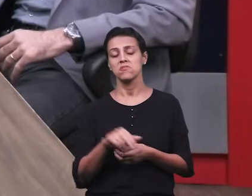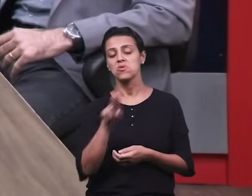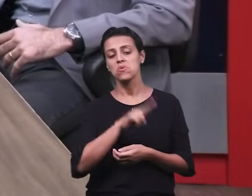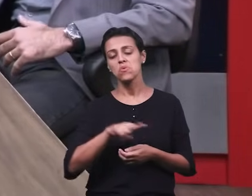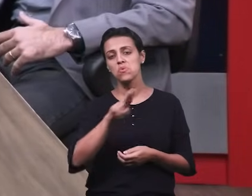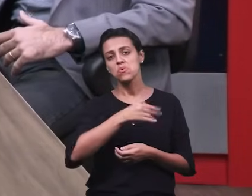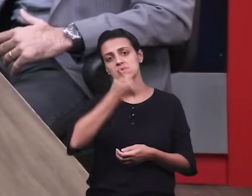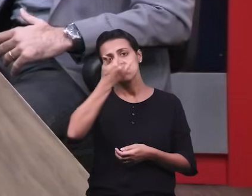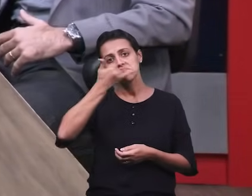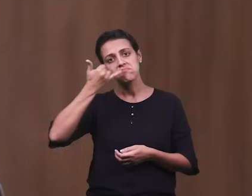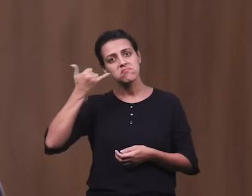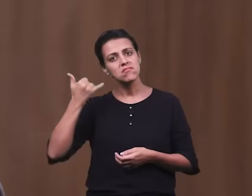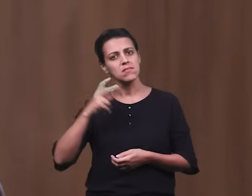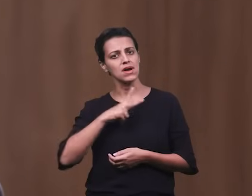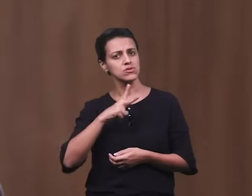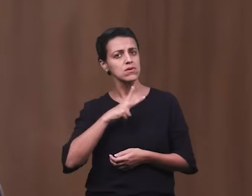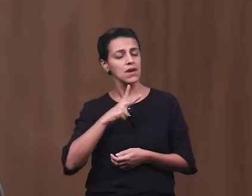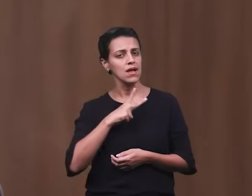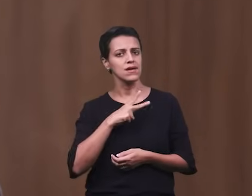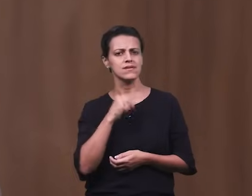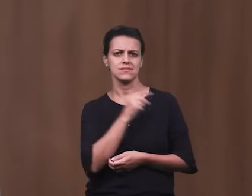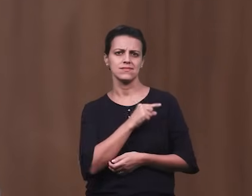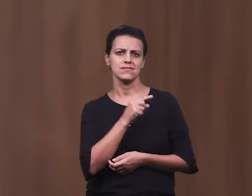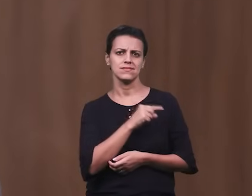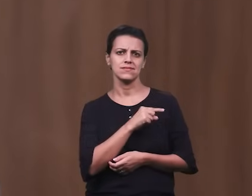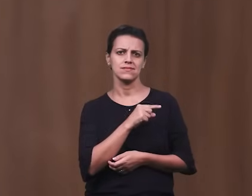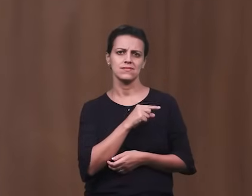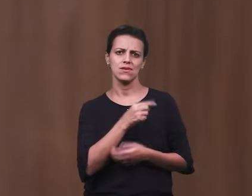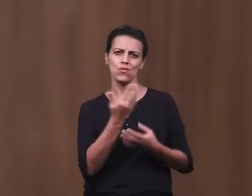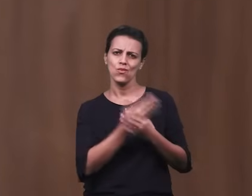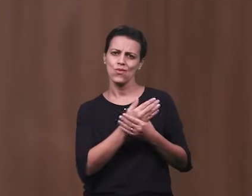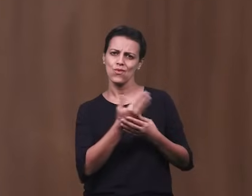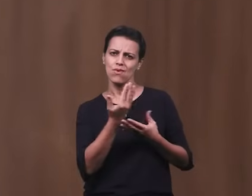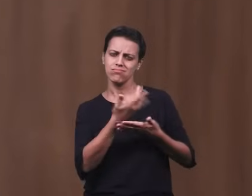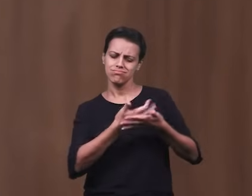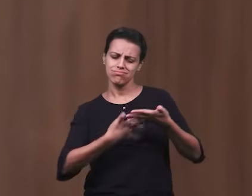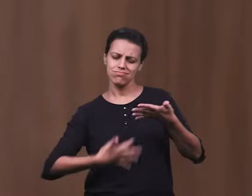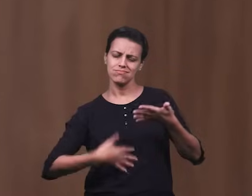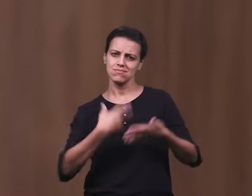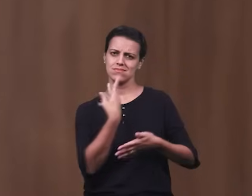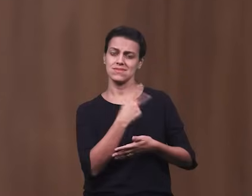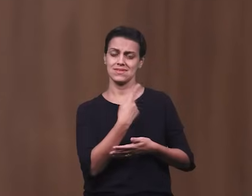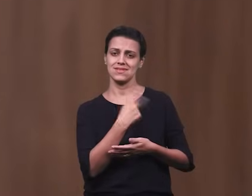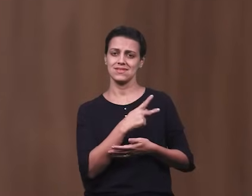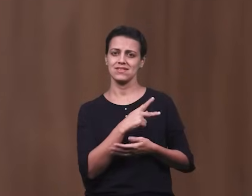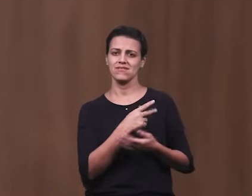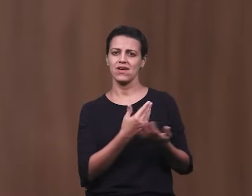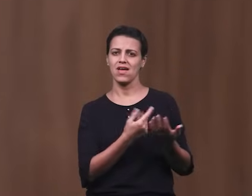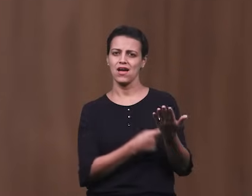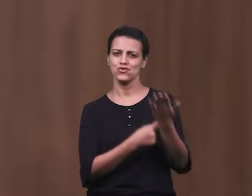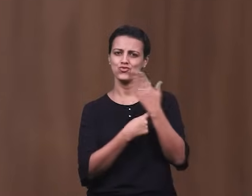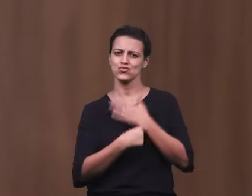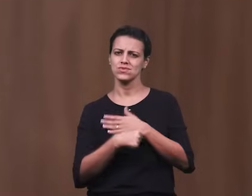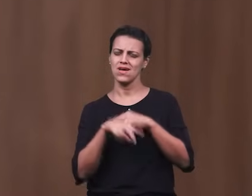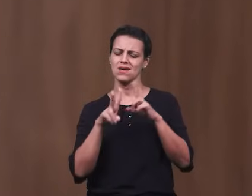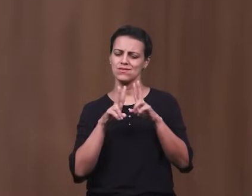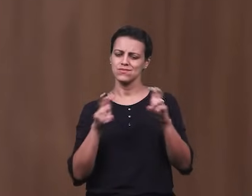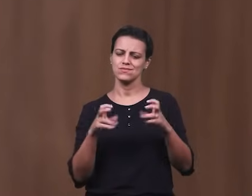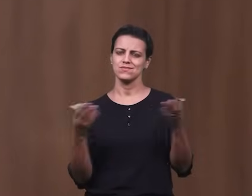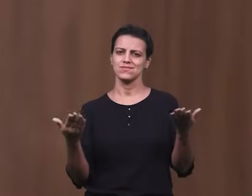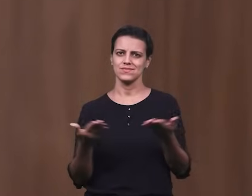Então aqui o currículo do professor Miguel, que vai tratar a respeito desse assunto aqui